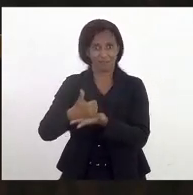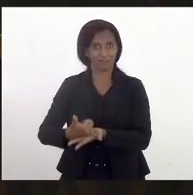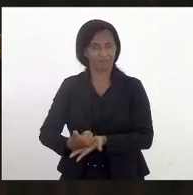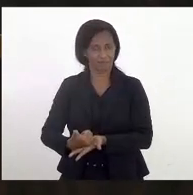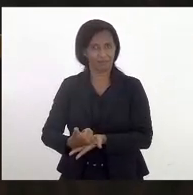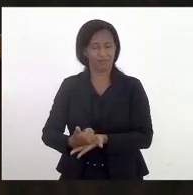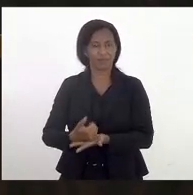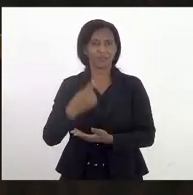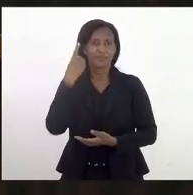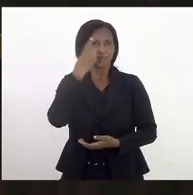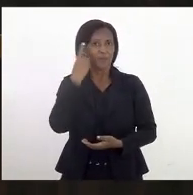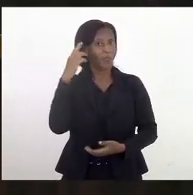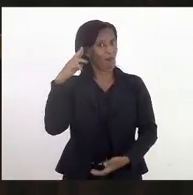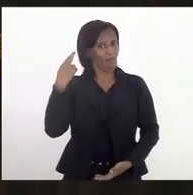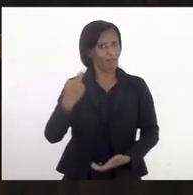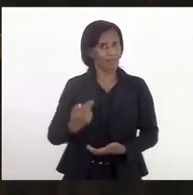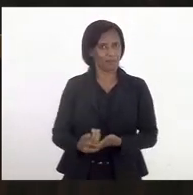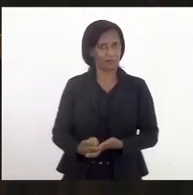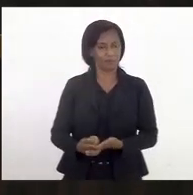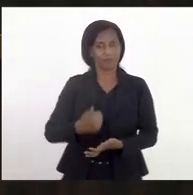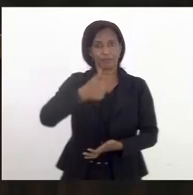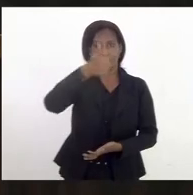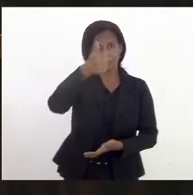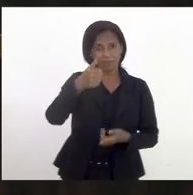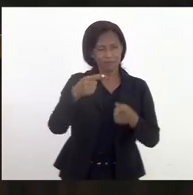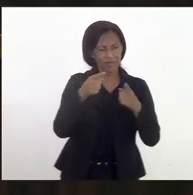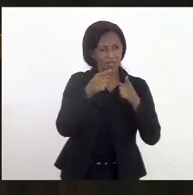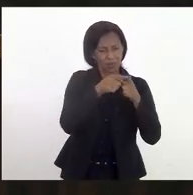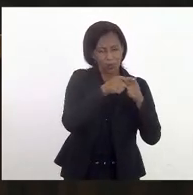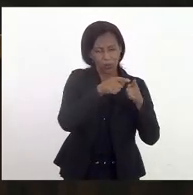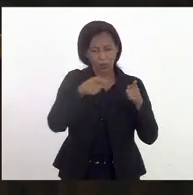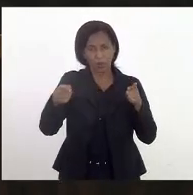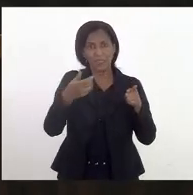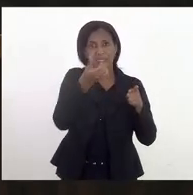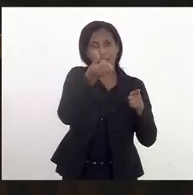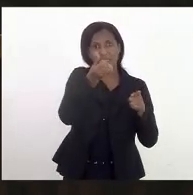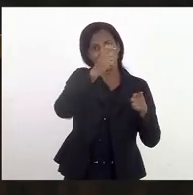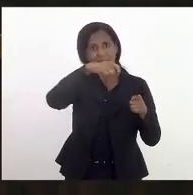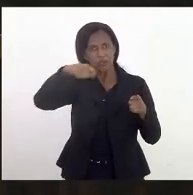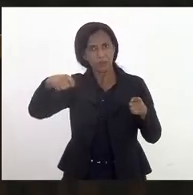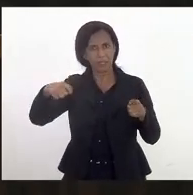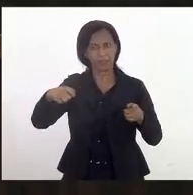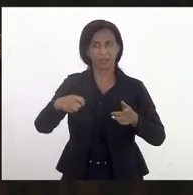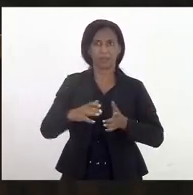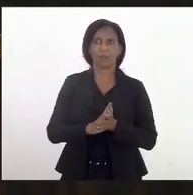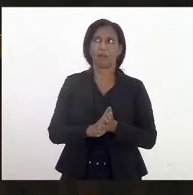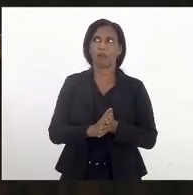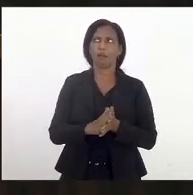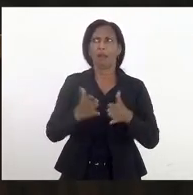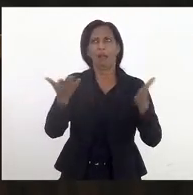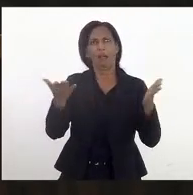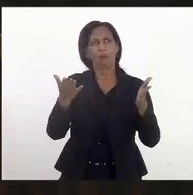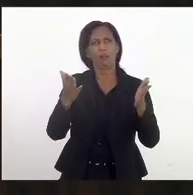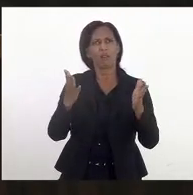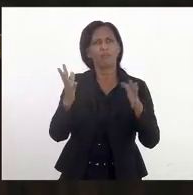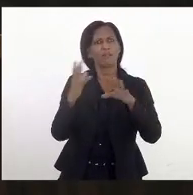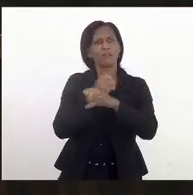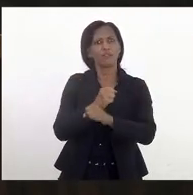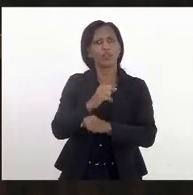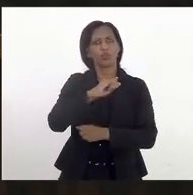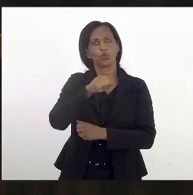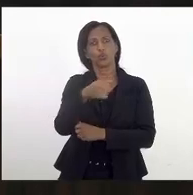Deputado da Renata do primeiro semestre ad2000 na verdade agora Fechou julho